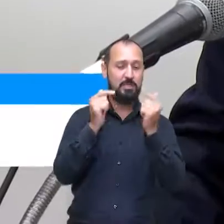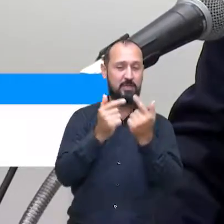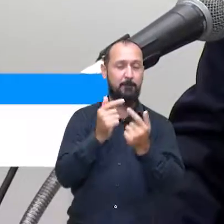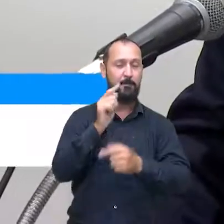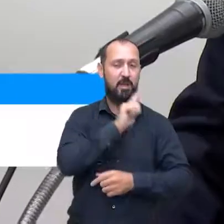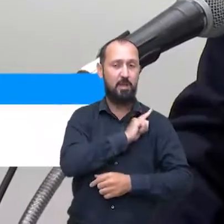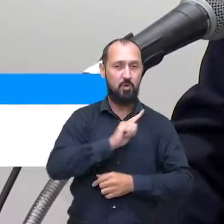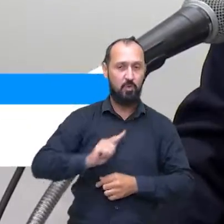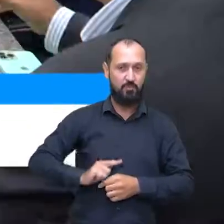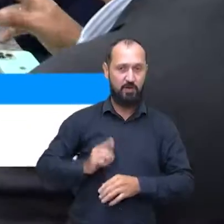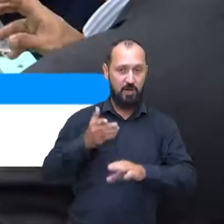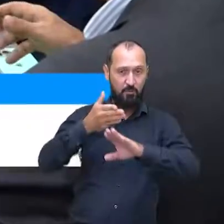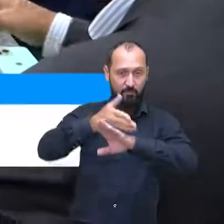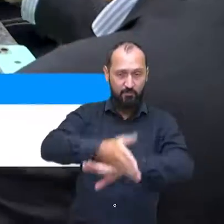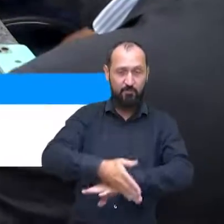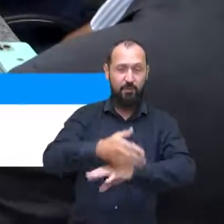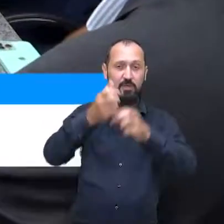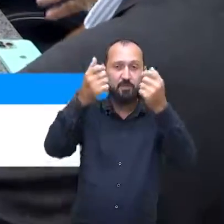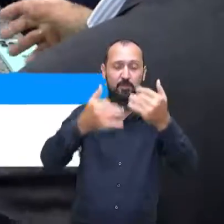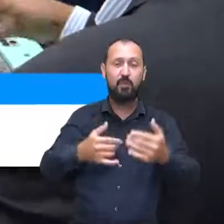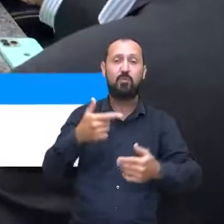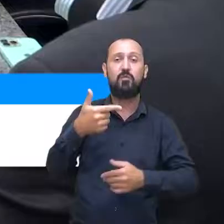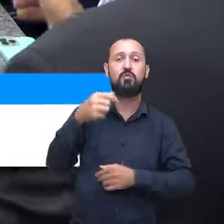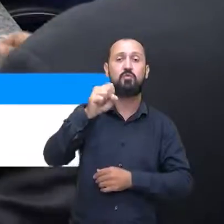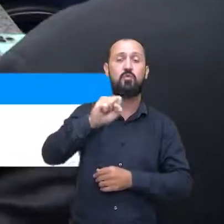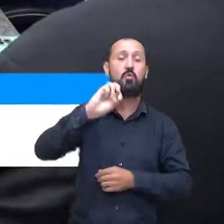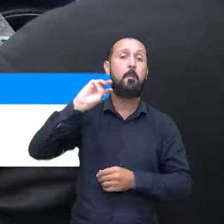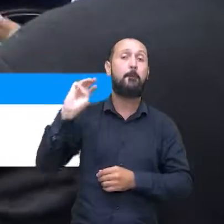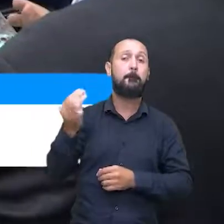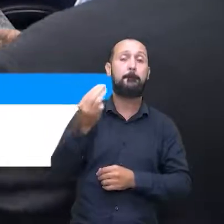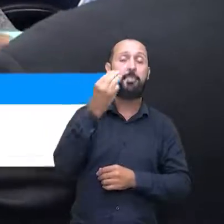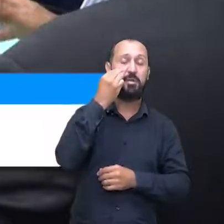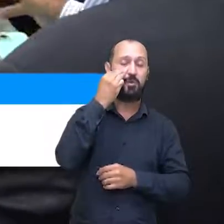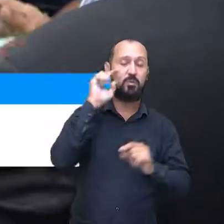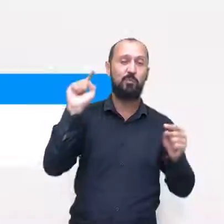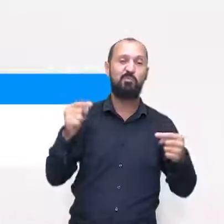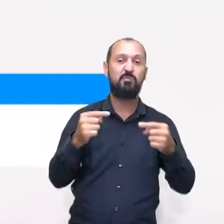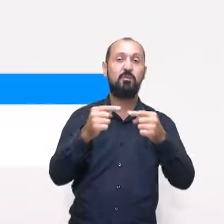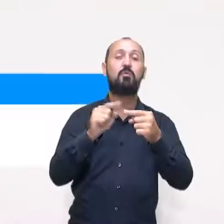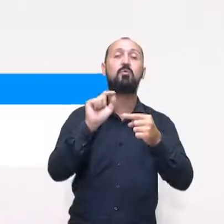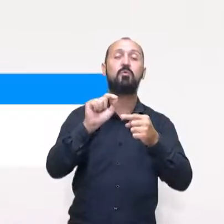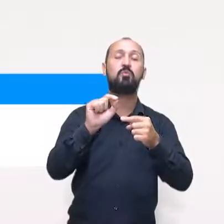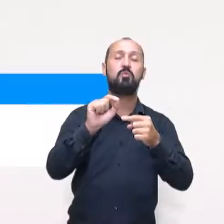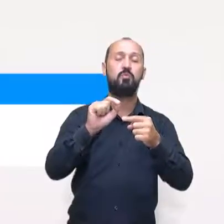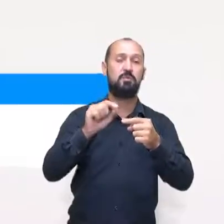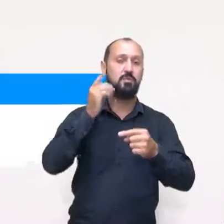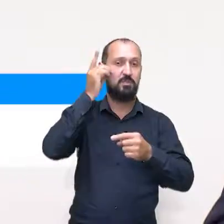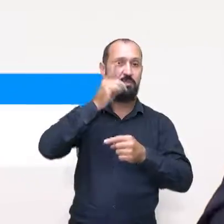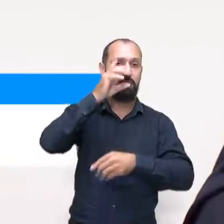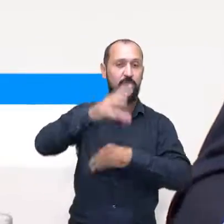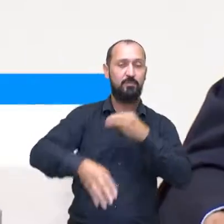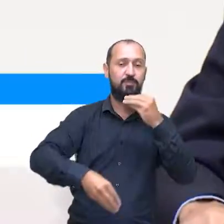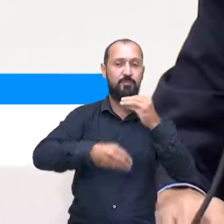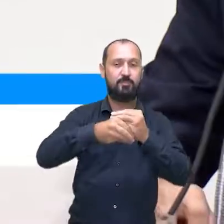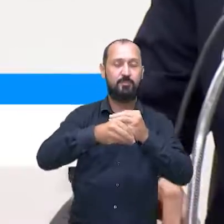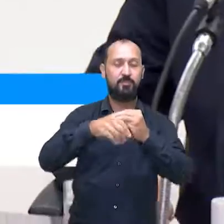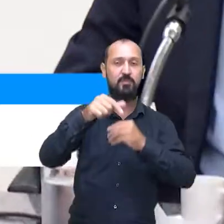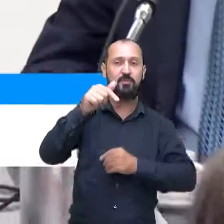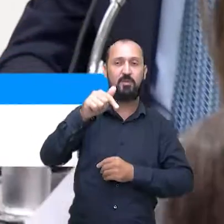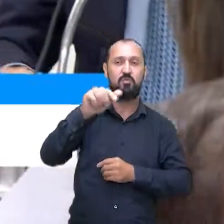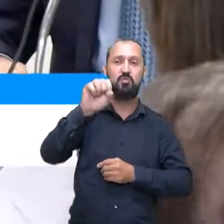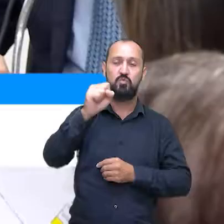governador Reinaldo Azambuja anunciou a liberação de R$28 milhões referentes às emendas parlamentares